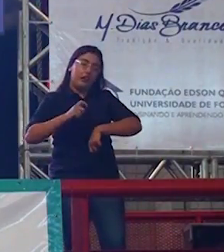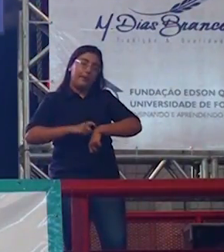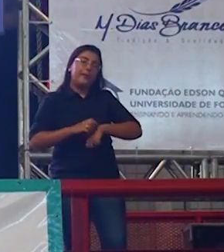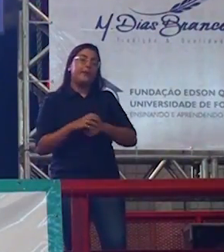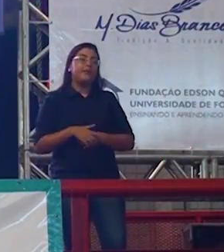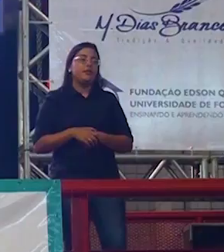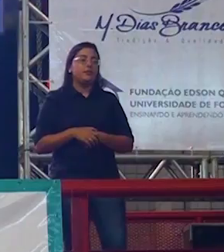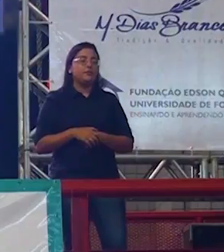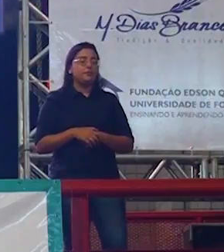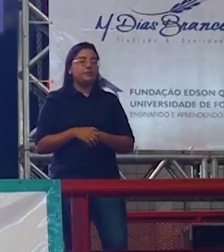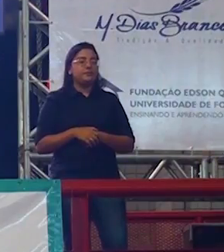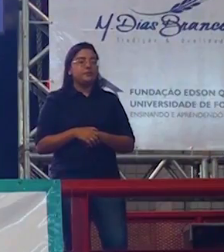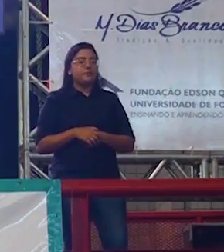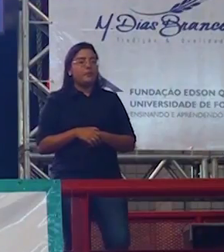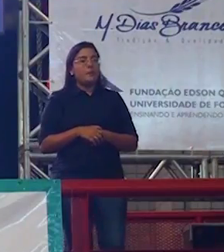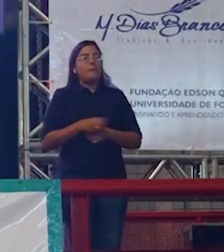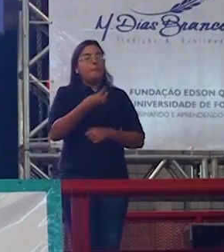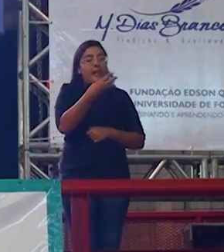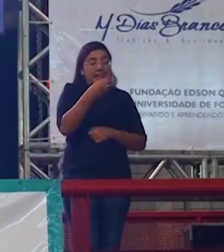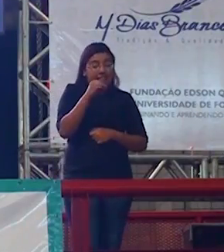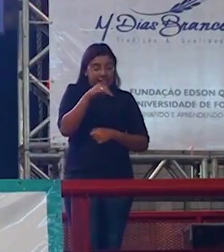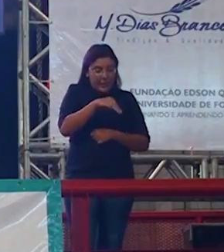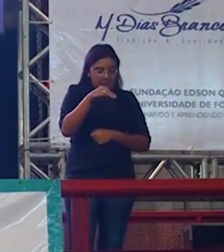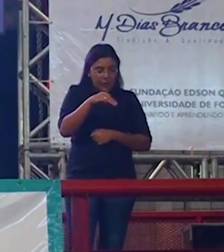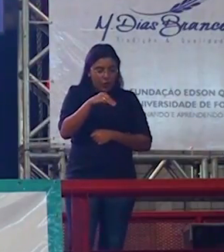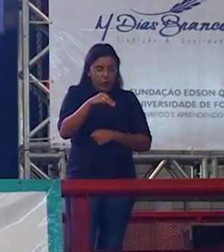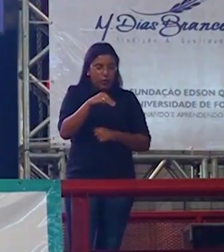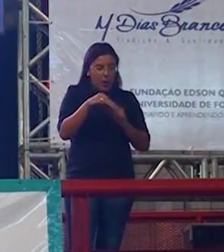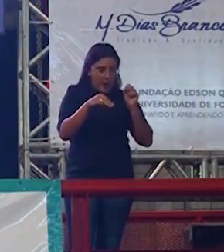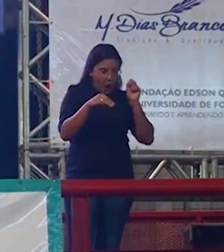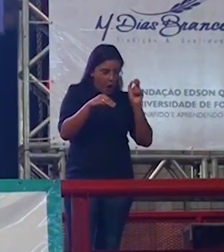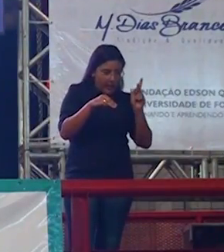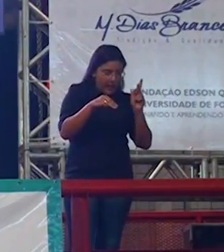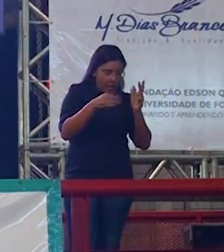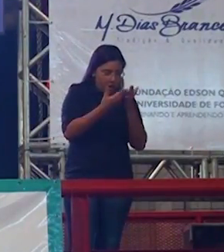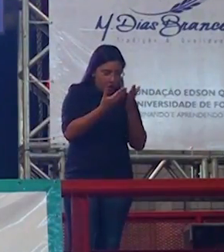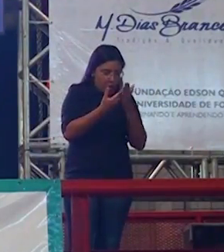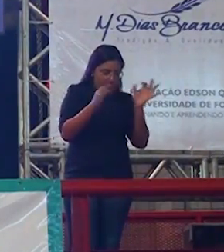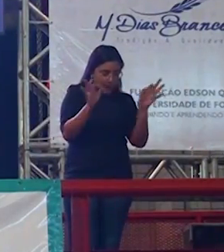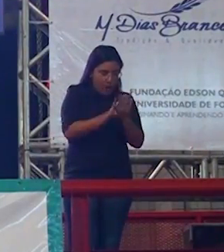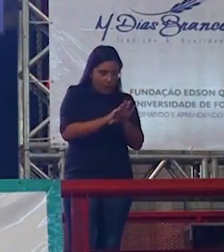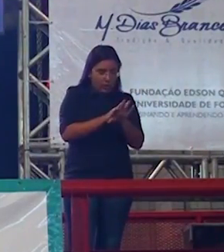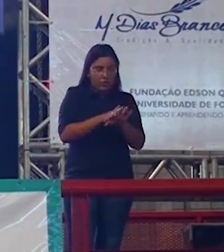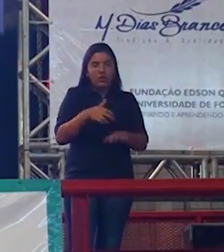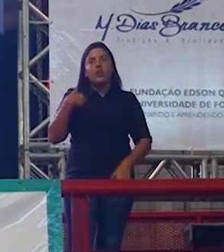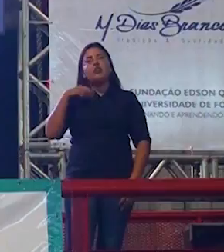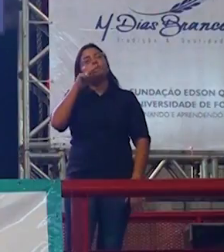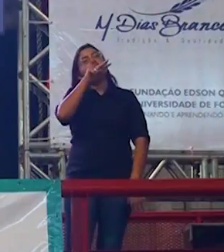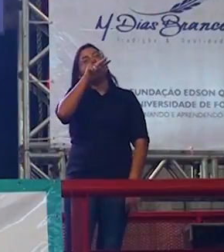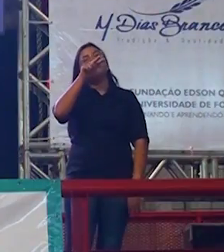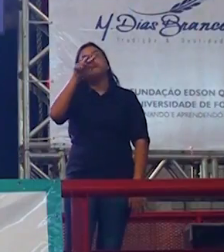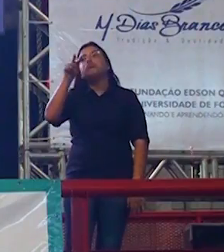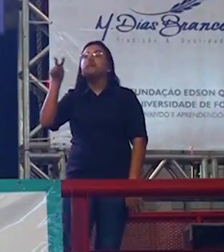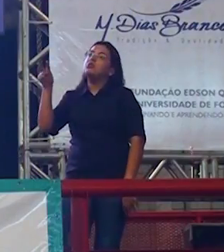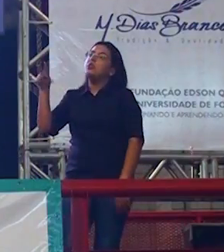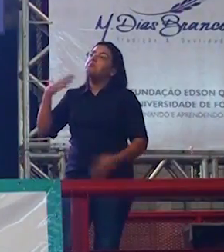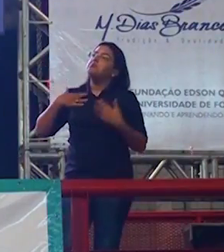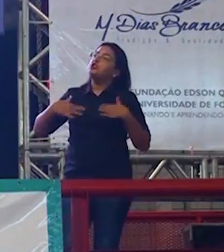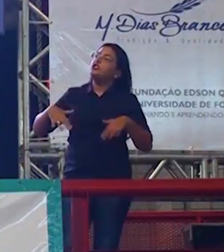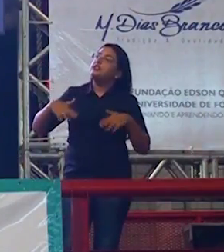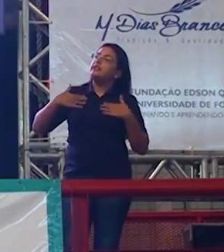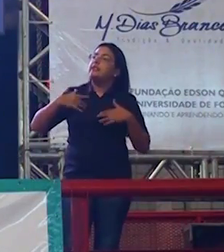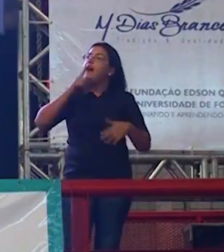estuda 2 horas? A cada 30 minutos se levante, dê uma olhadinha em alguma coisa que não seja estudo e